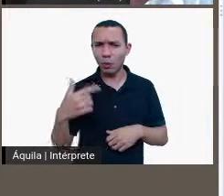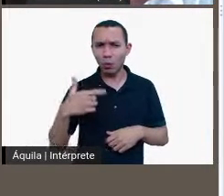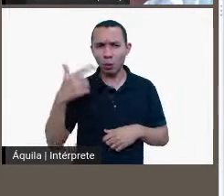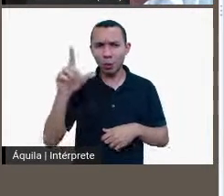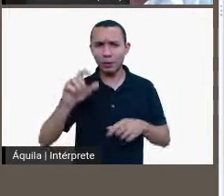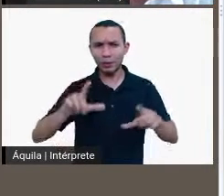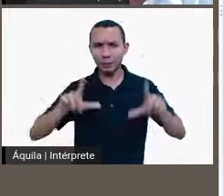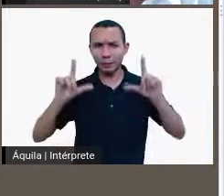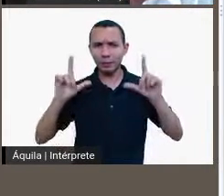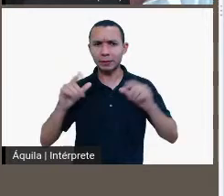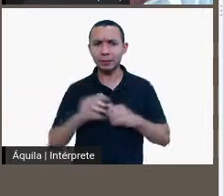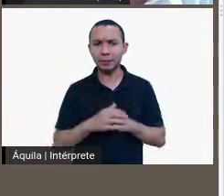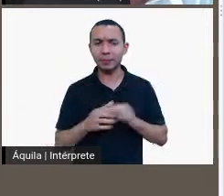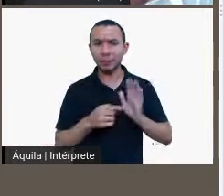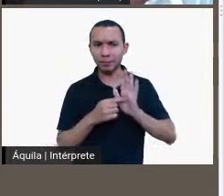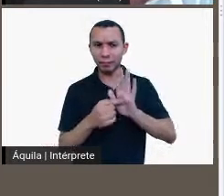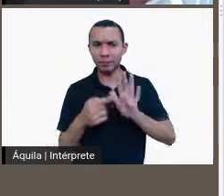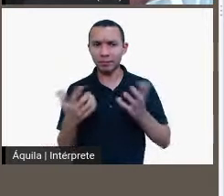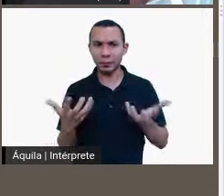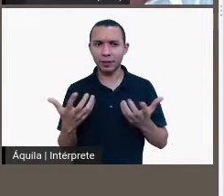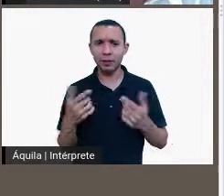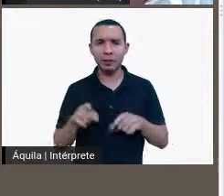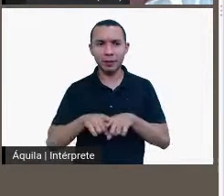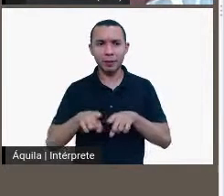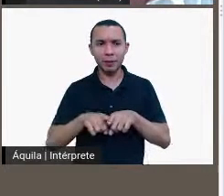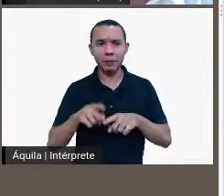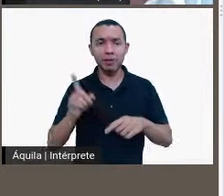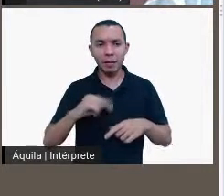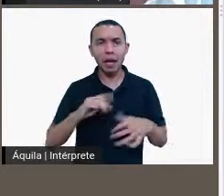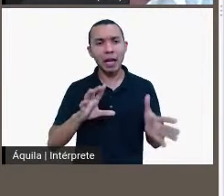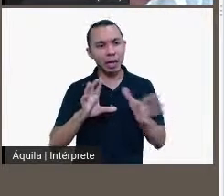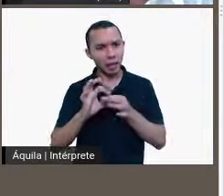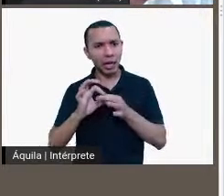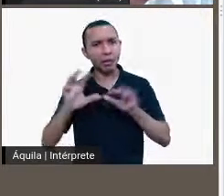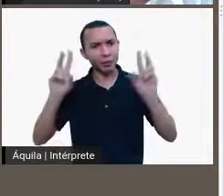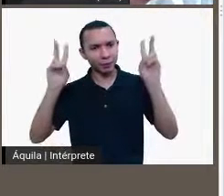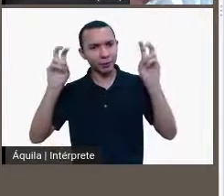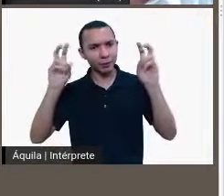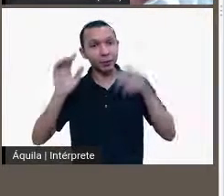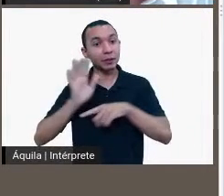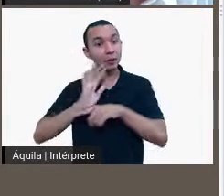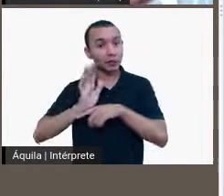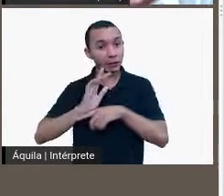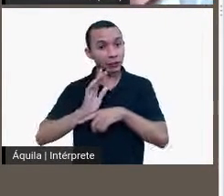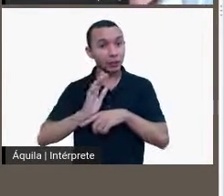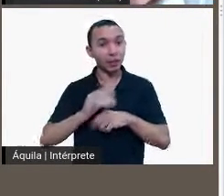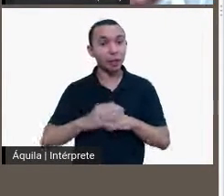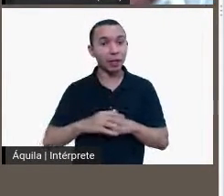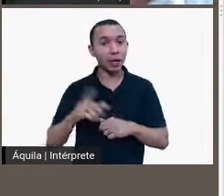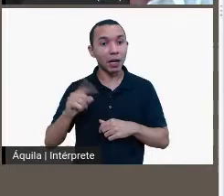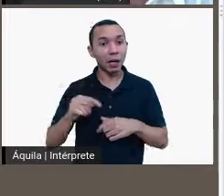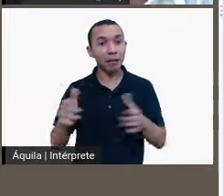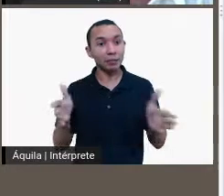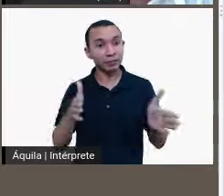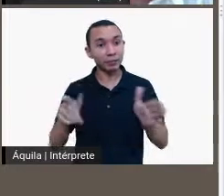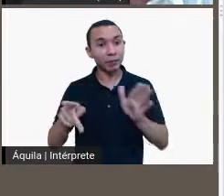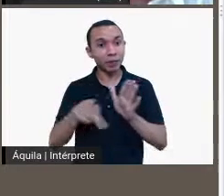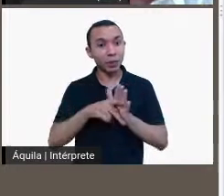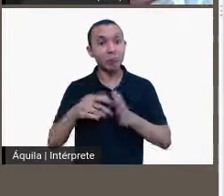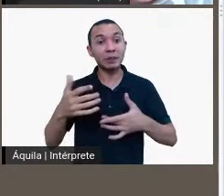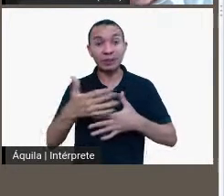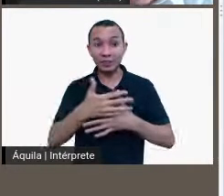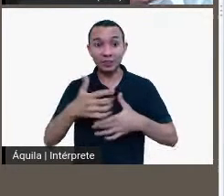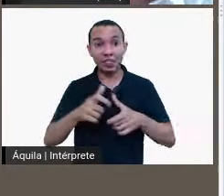eu gostaria de destacar também, ligado ao nosso tema. O cinema é um fenômeno das grandes cidades, é um